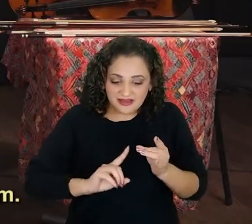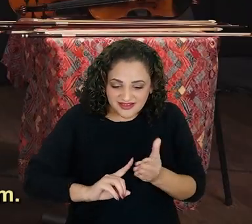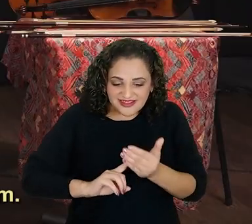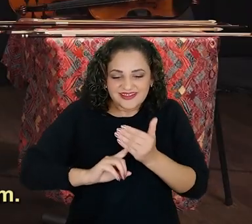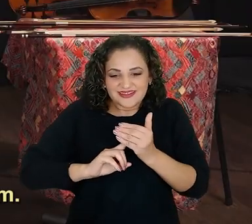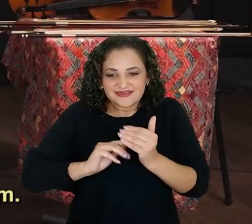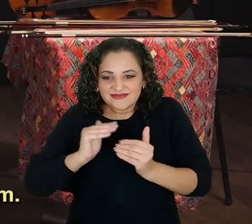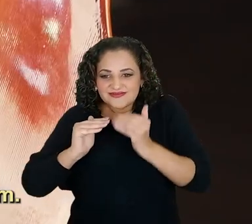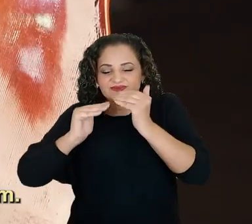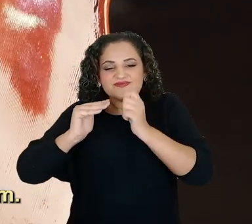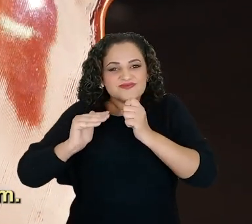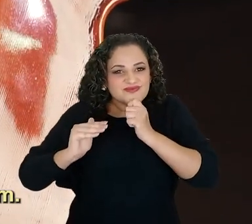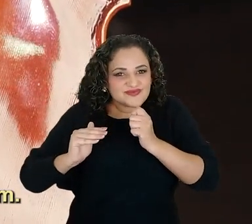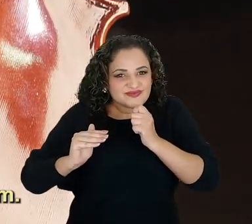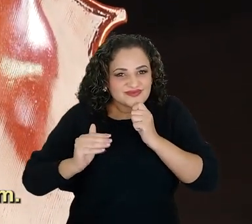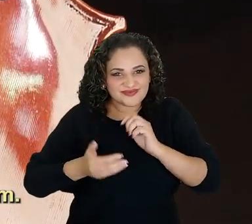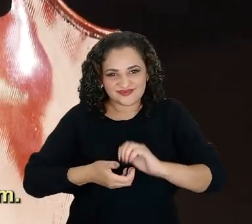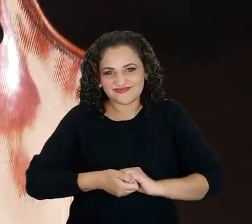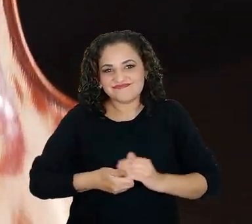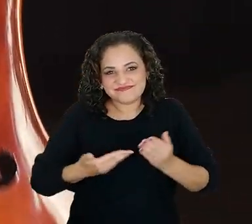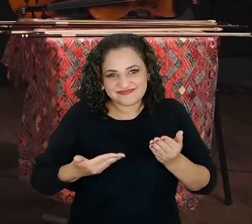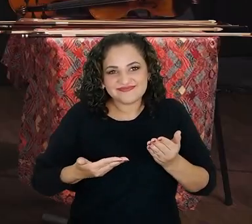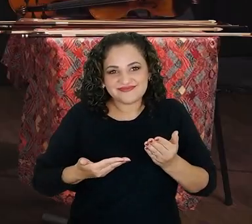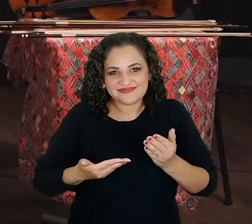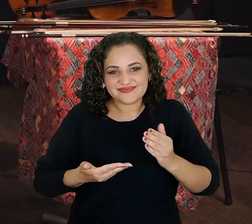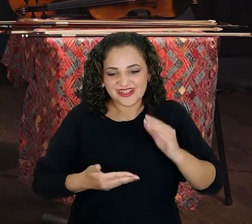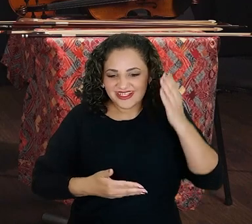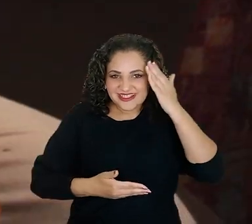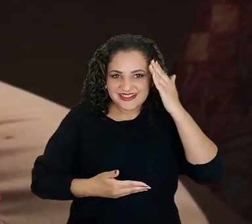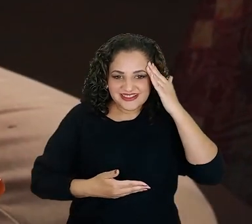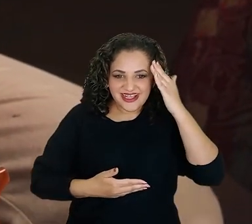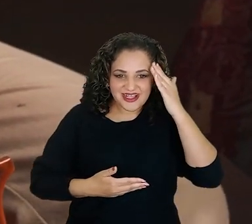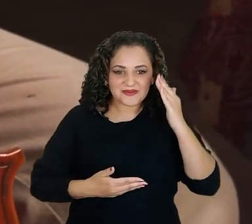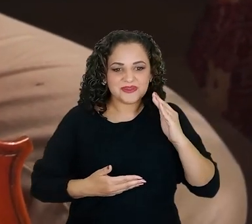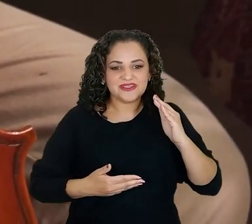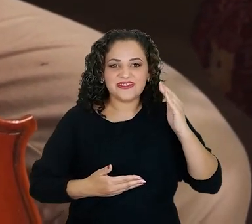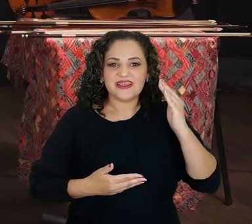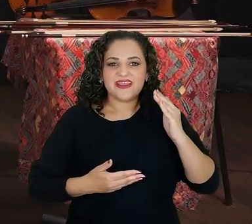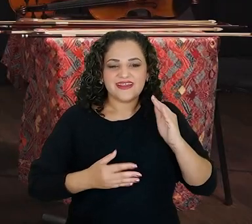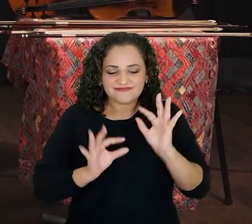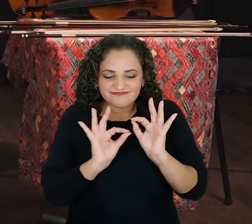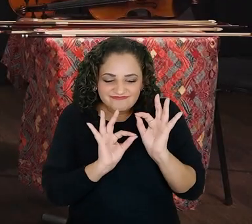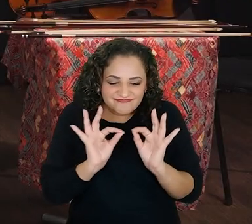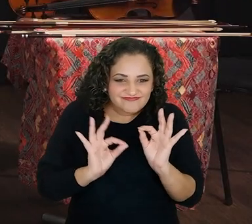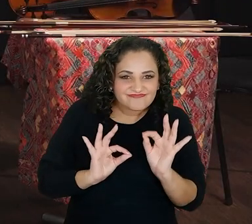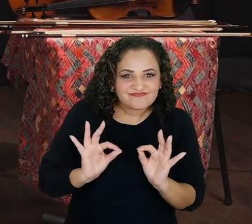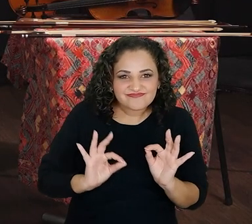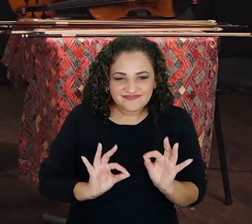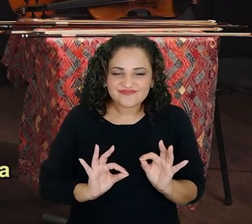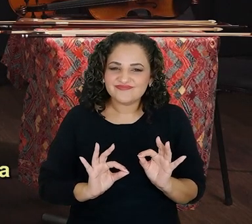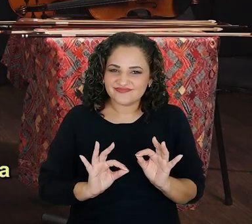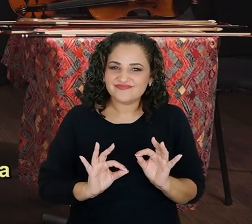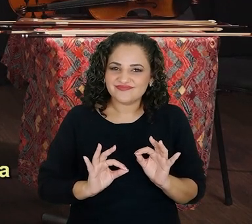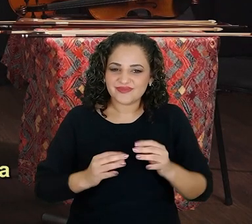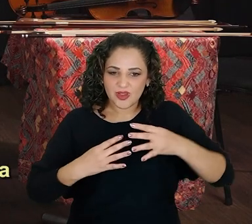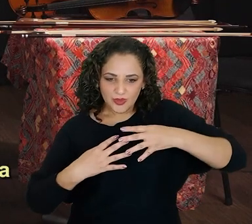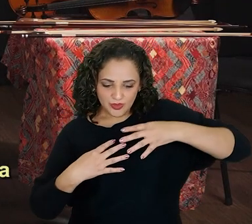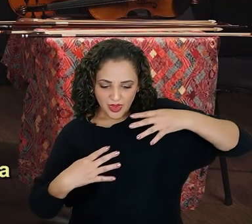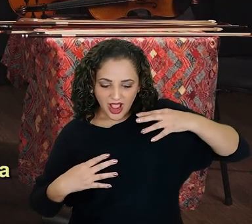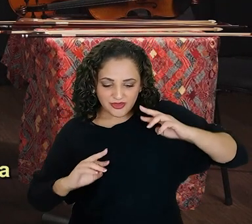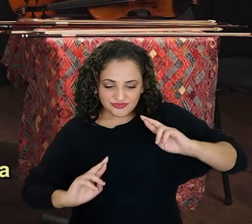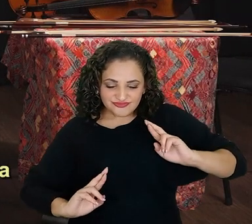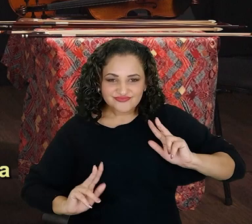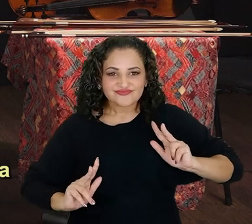não tinha micro afinadores também né acorde de tripa o arco também é diferente com essa ponta